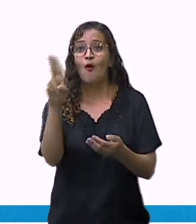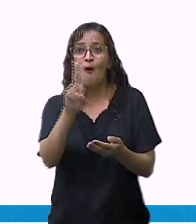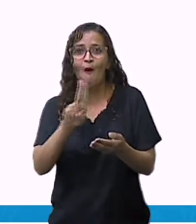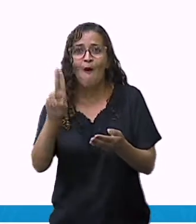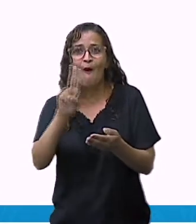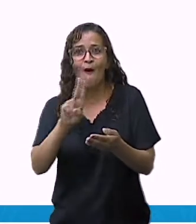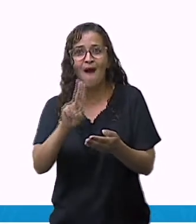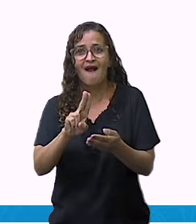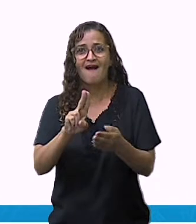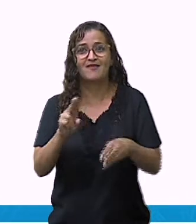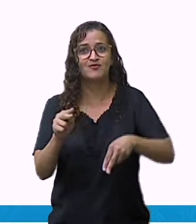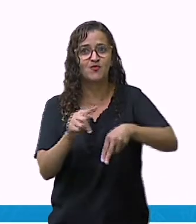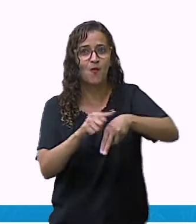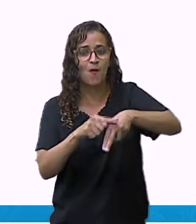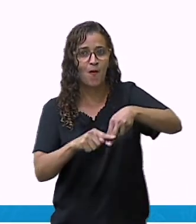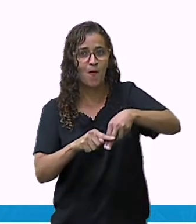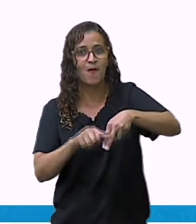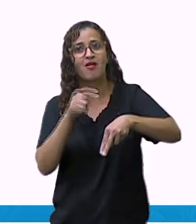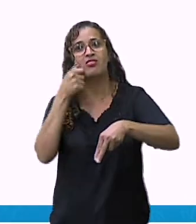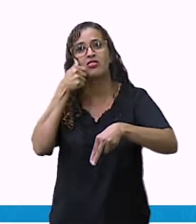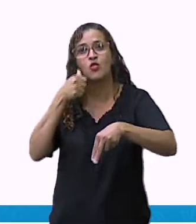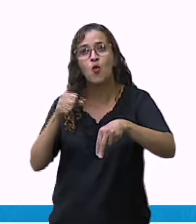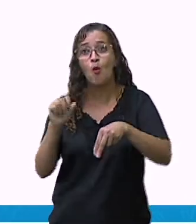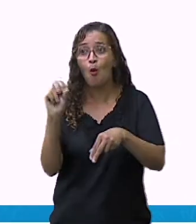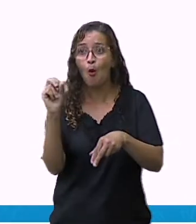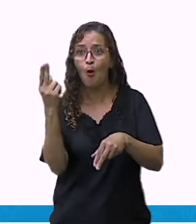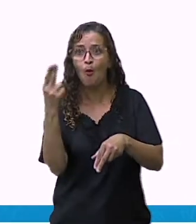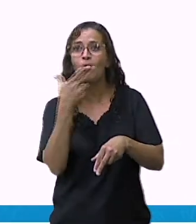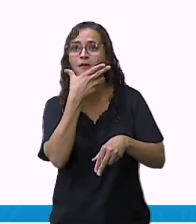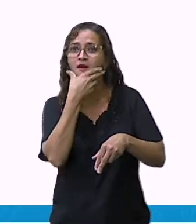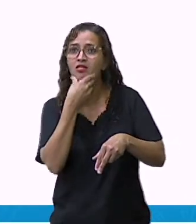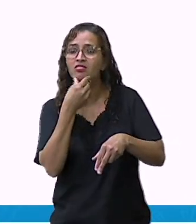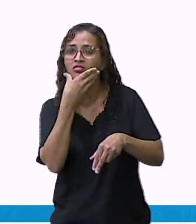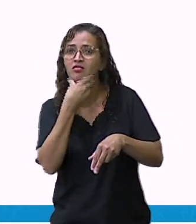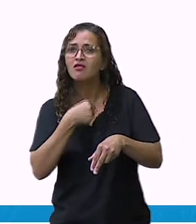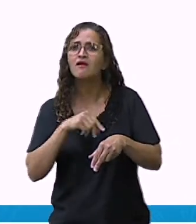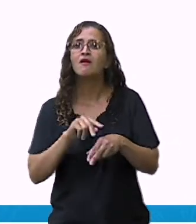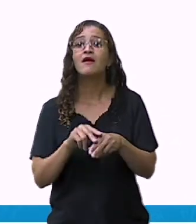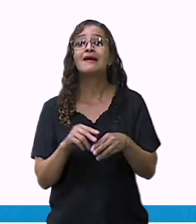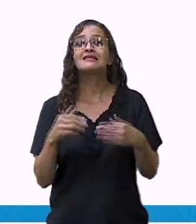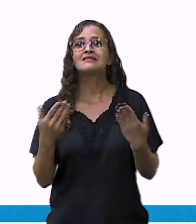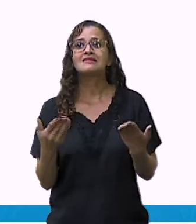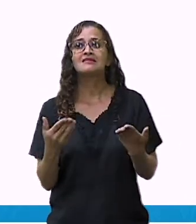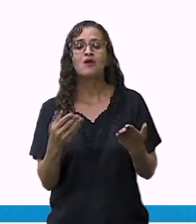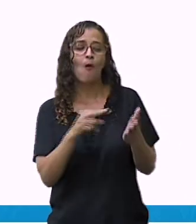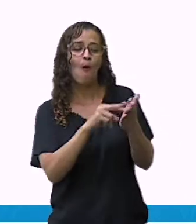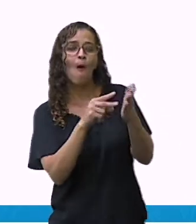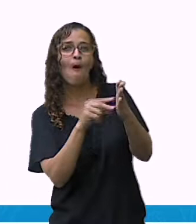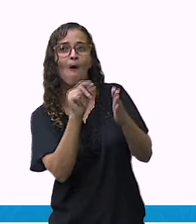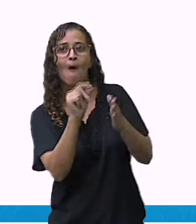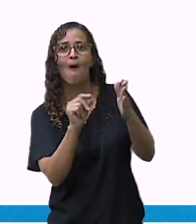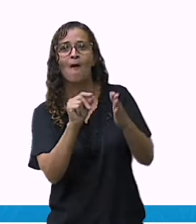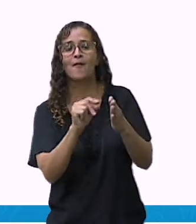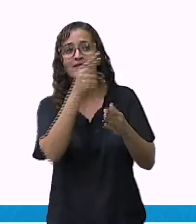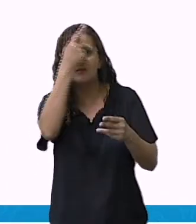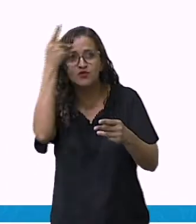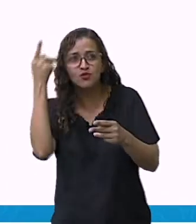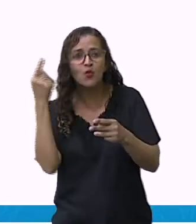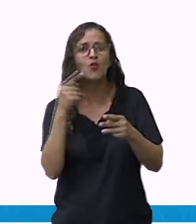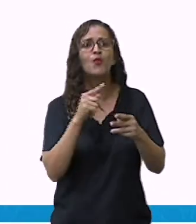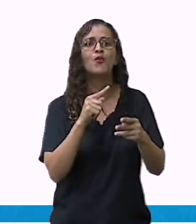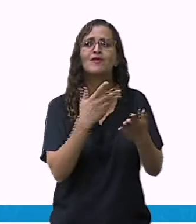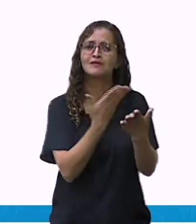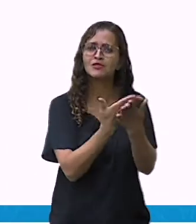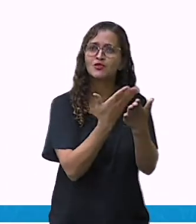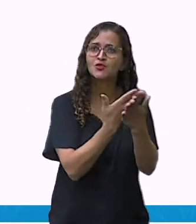no feminino. Pessoa que estuda, que frequenta qualquer estabelecimento de